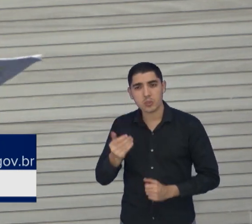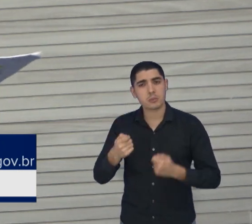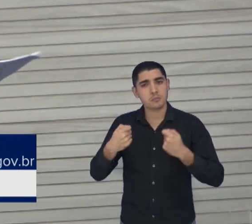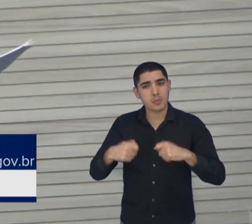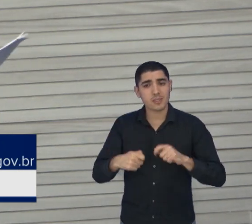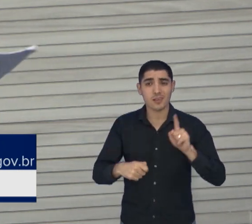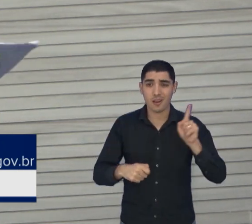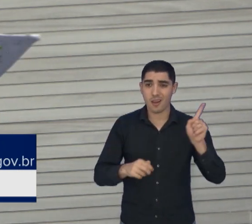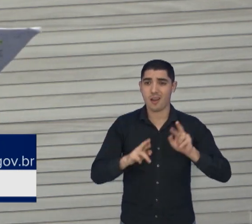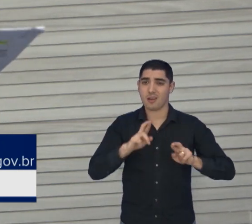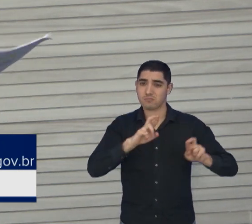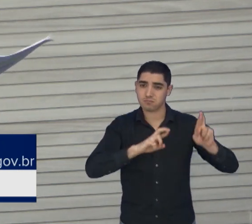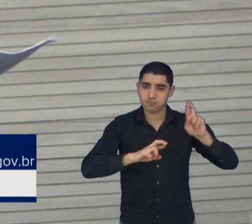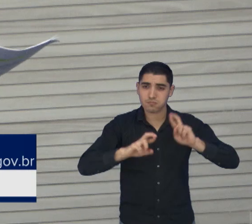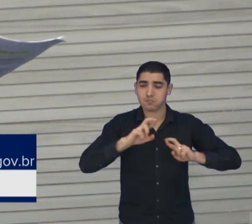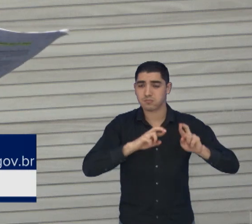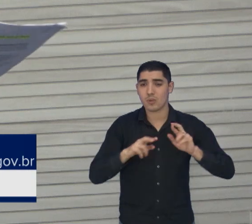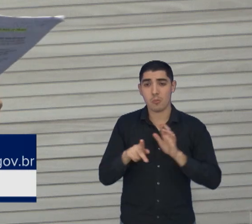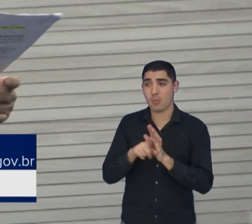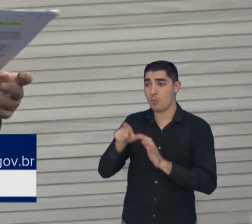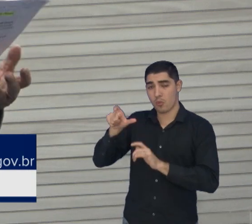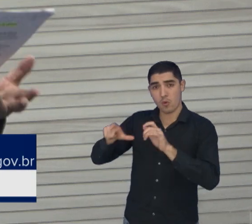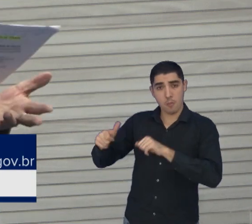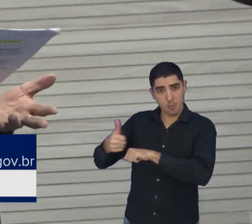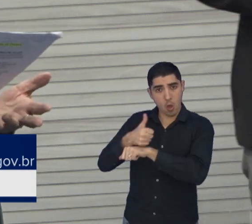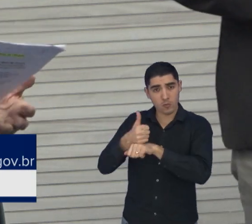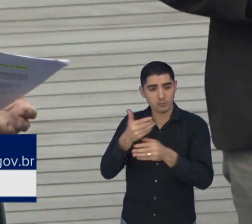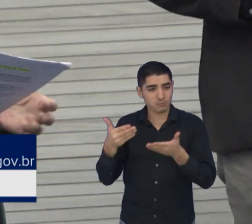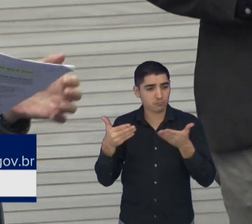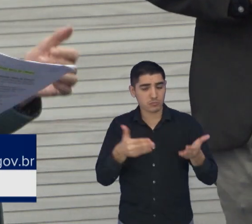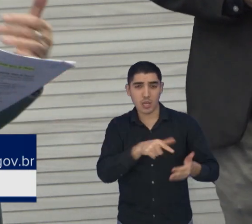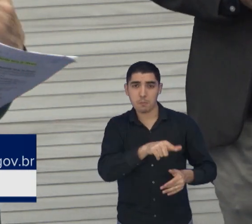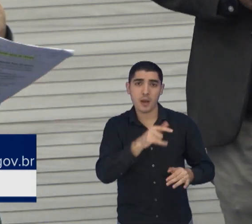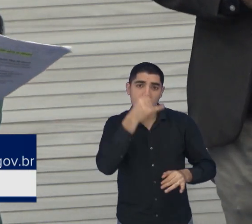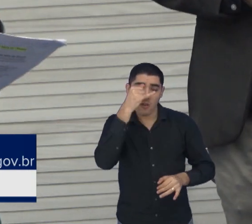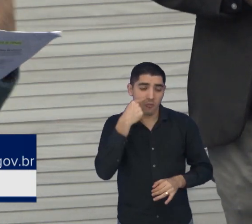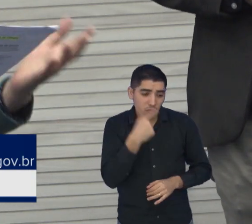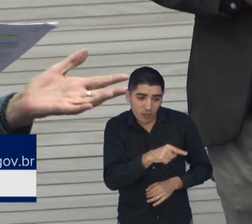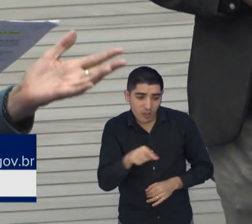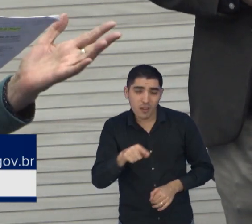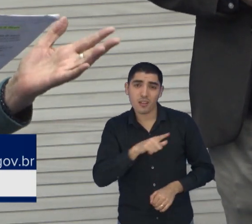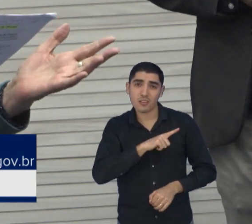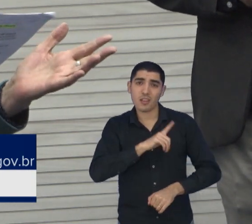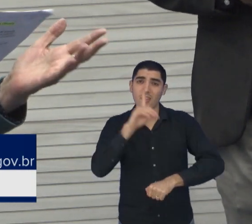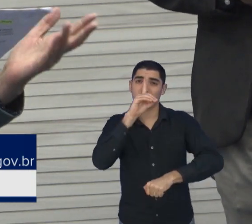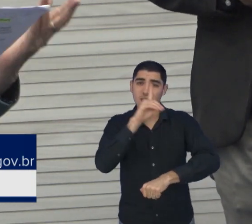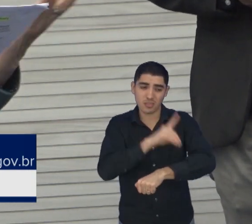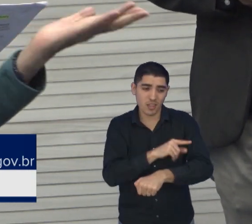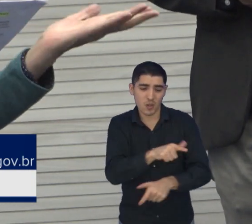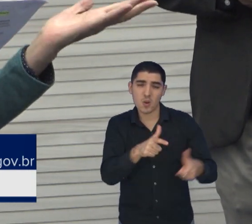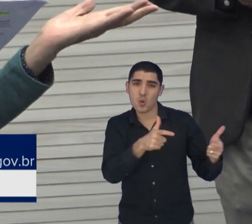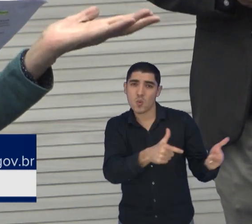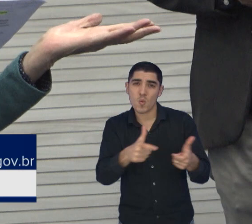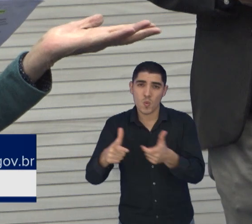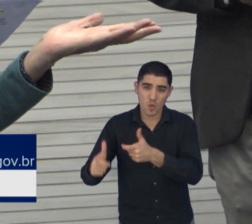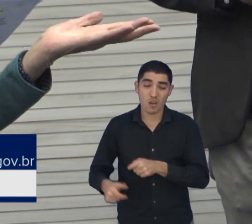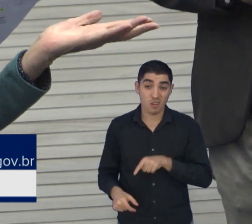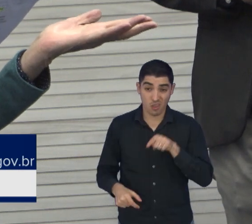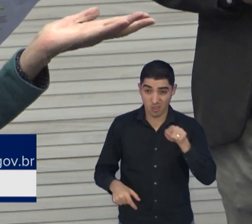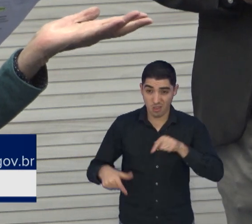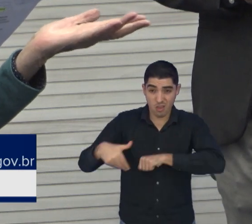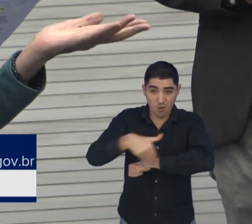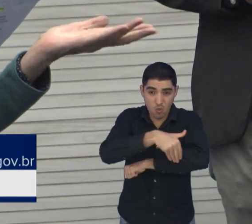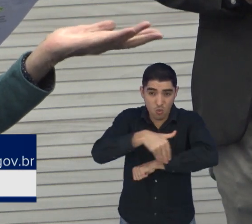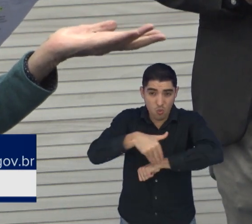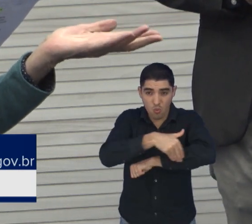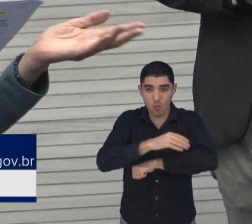vistoria lá dos agentes de endemias. Não foi feito nada. Tem muitos casos. Nessa rua, na